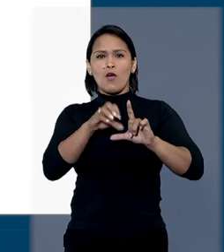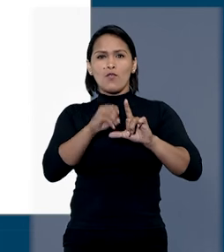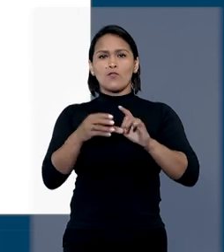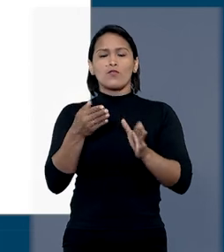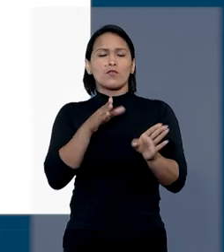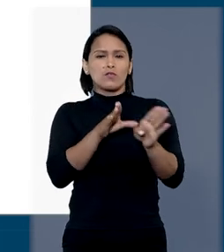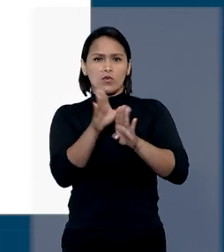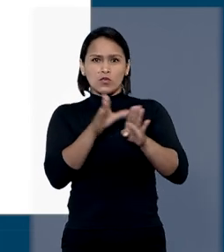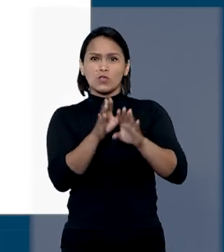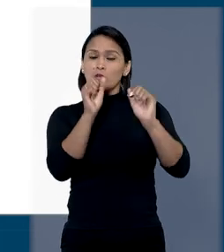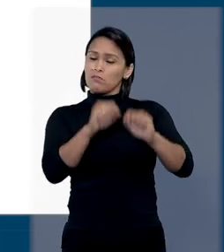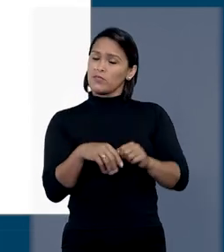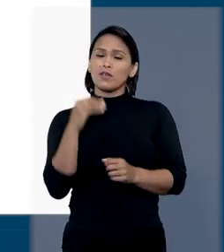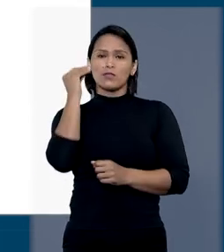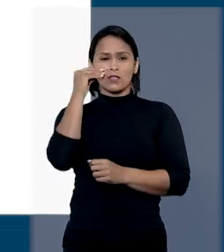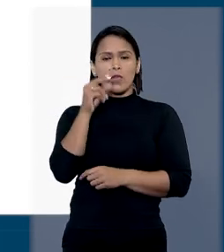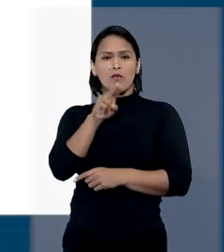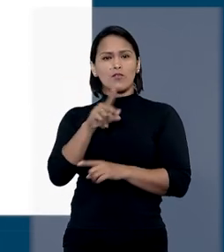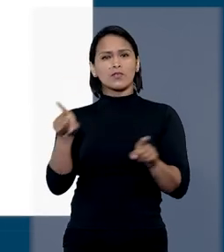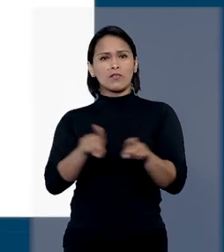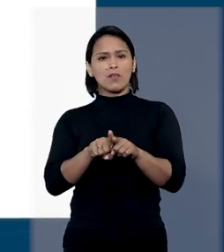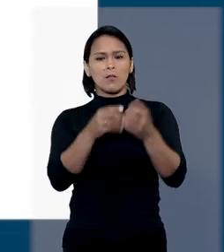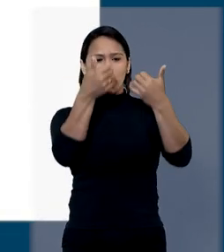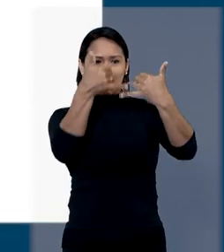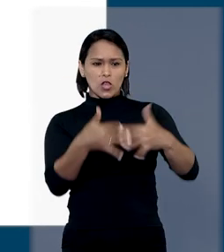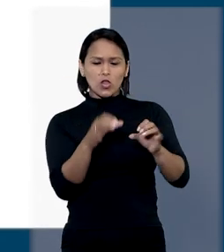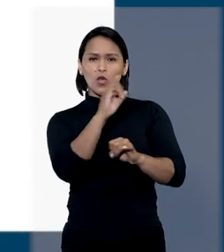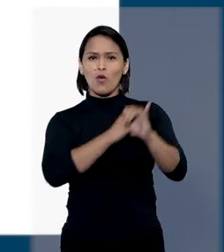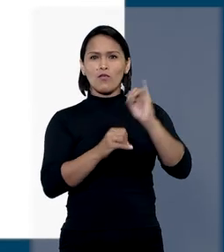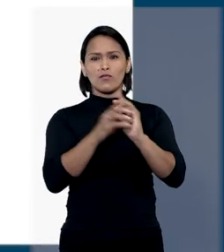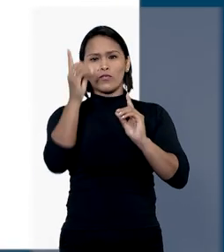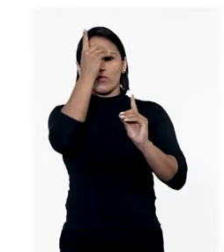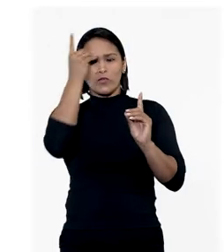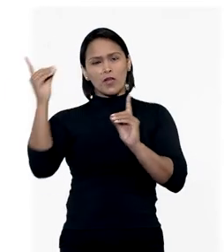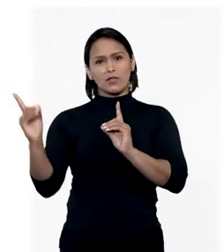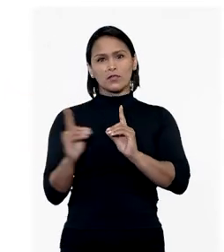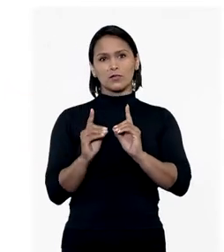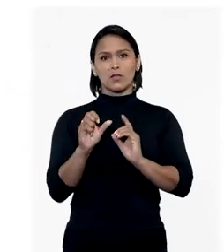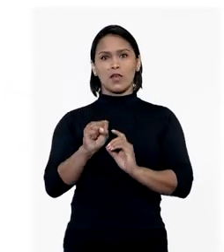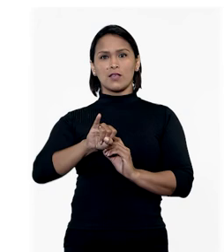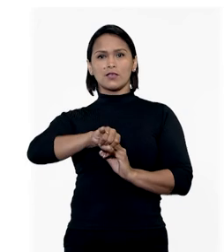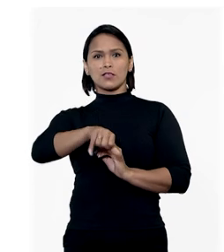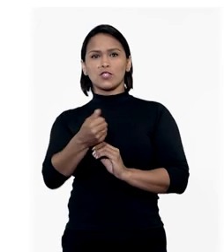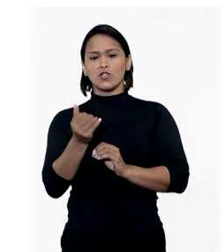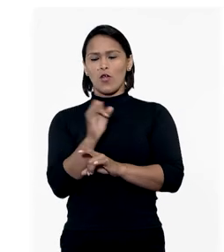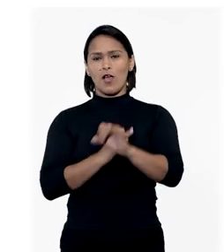nossos consultores. Experimente você também esse novo conceito de atendimento.